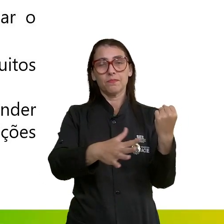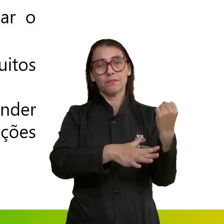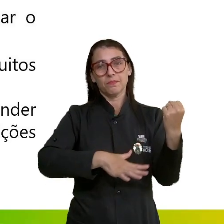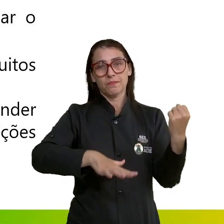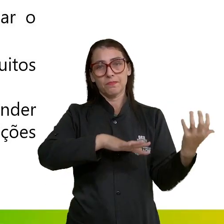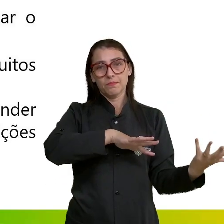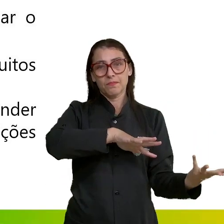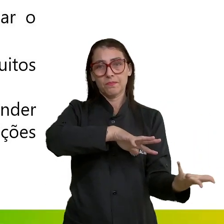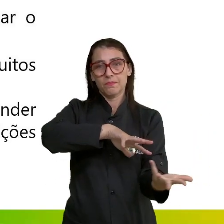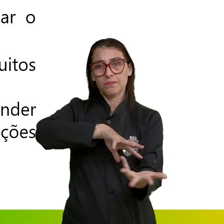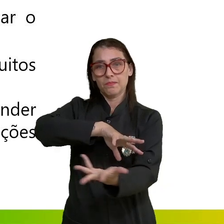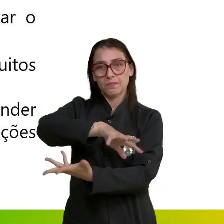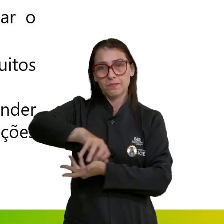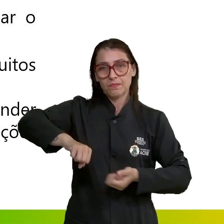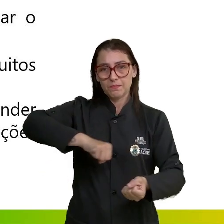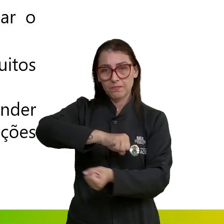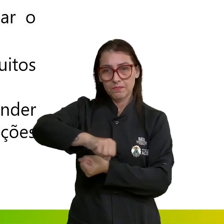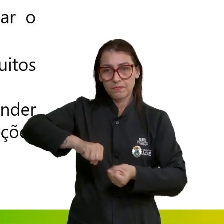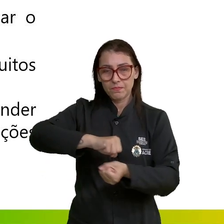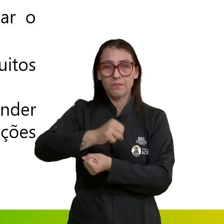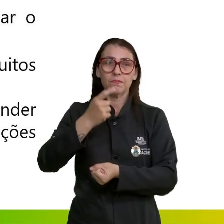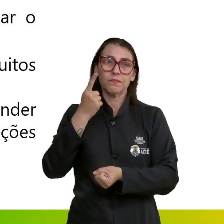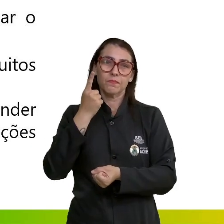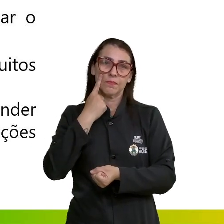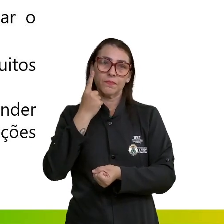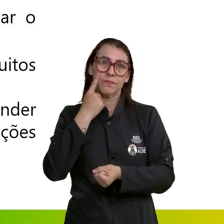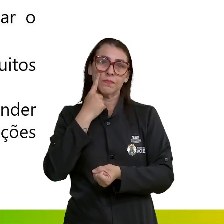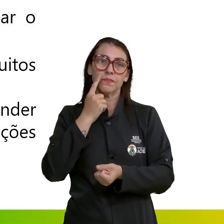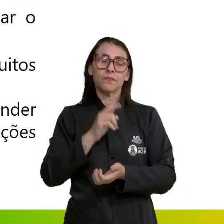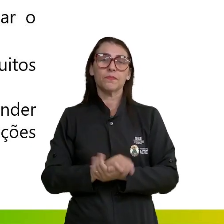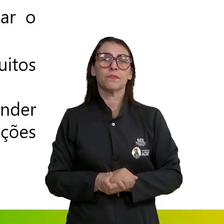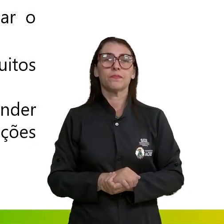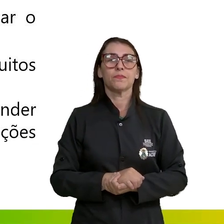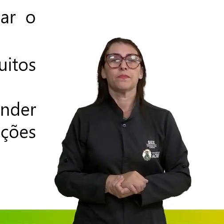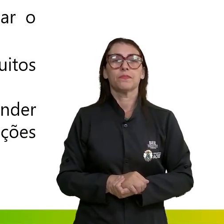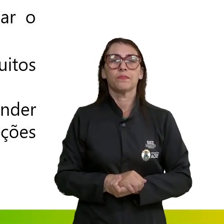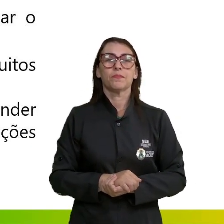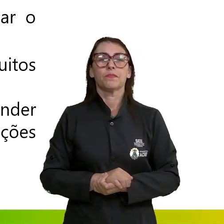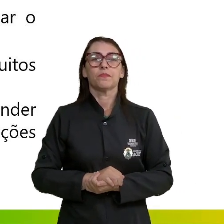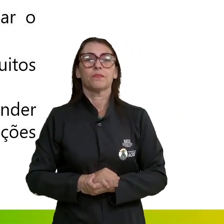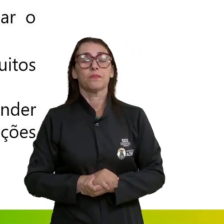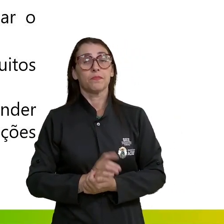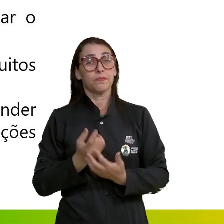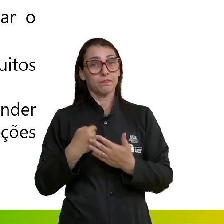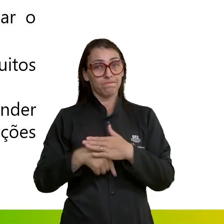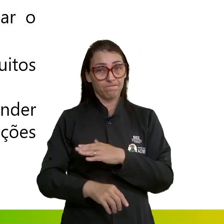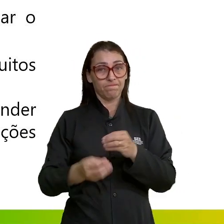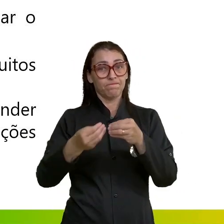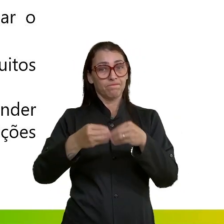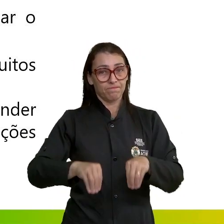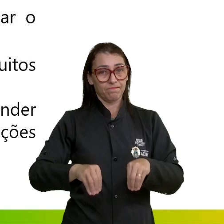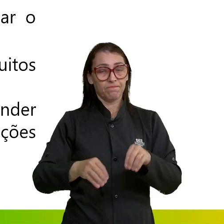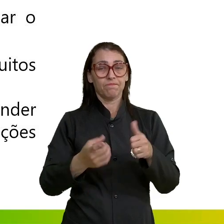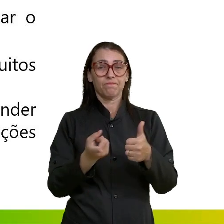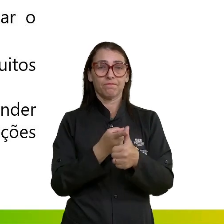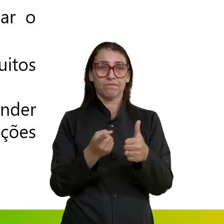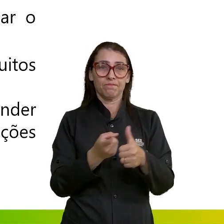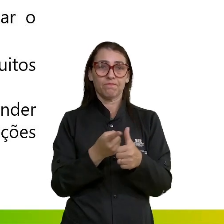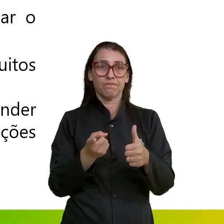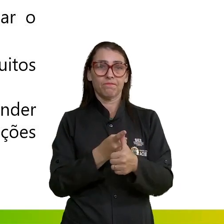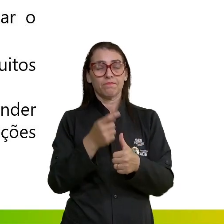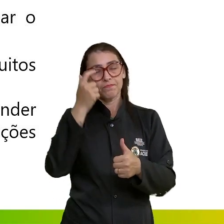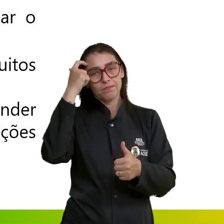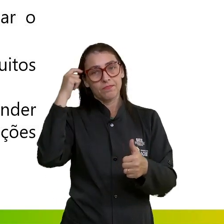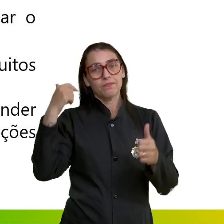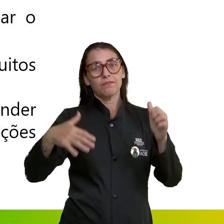consumista desenfreada. Vamos lá. As implicações desse sistema são profundas, tá? Primeiro,